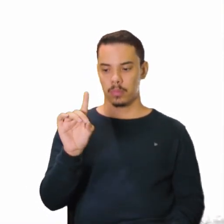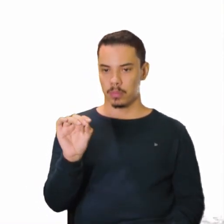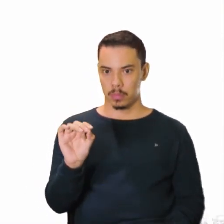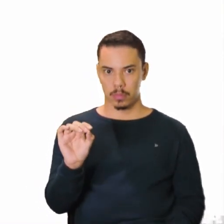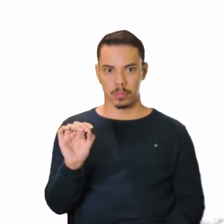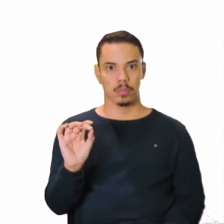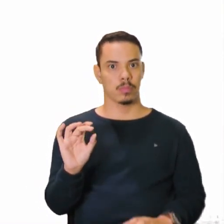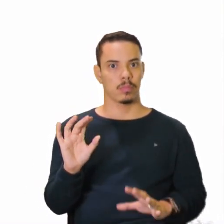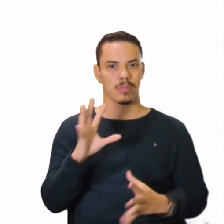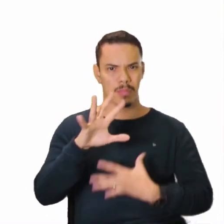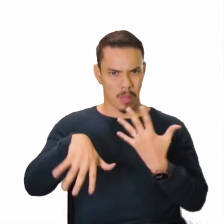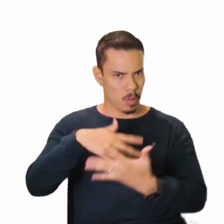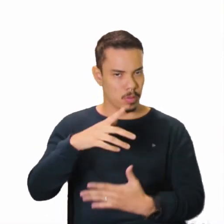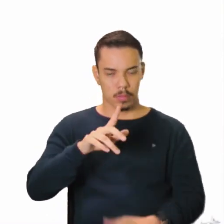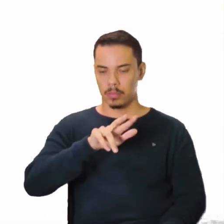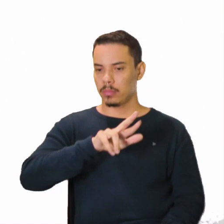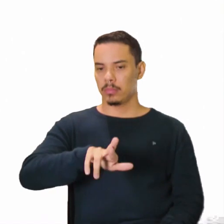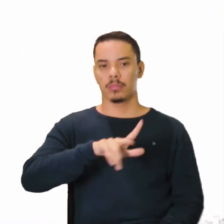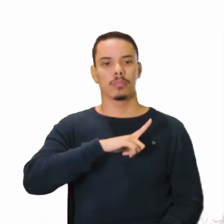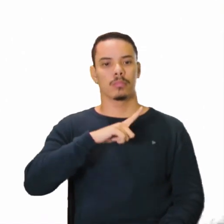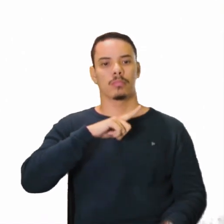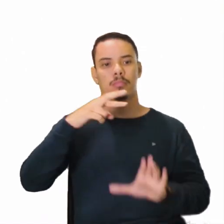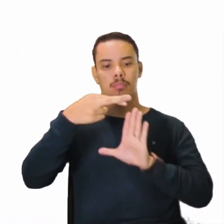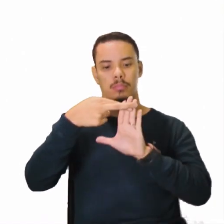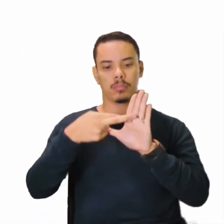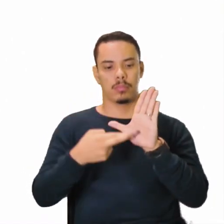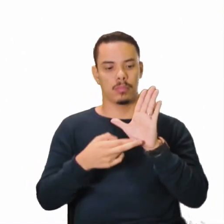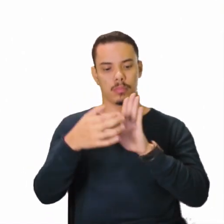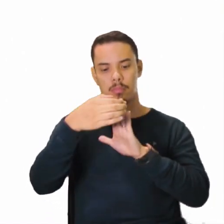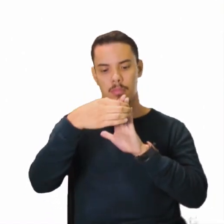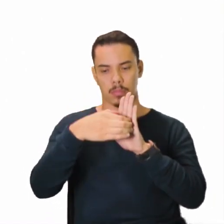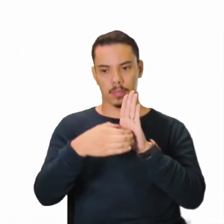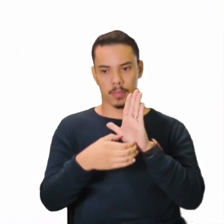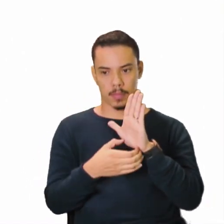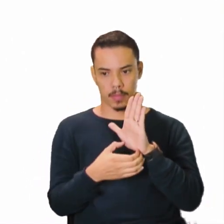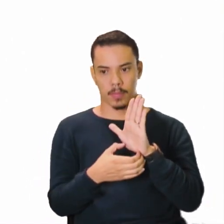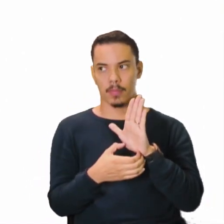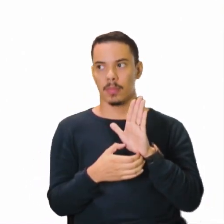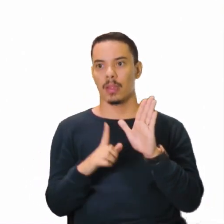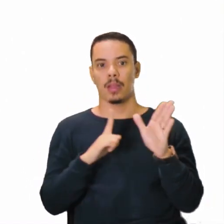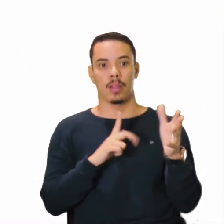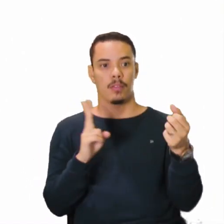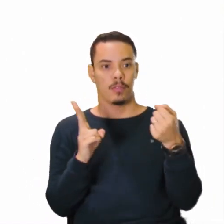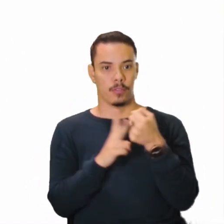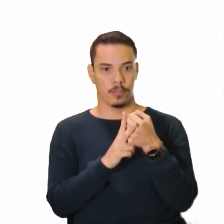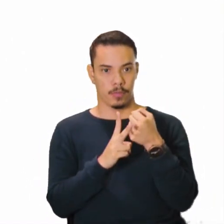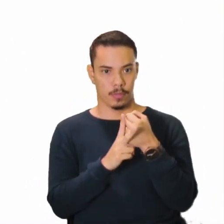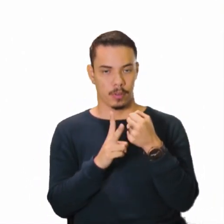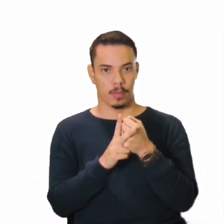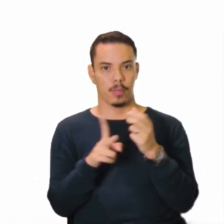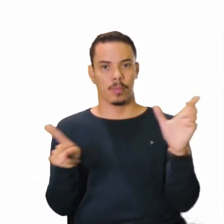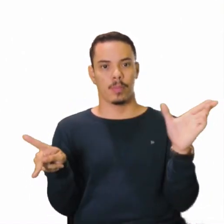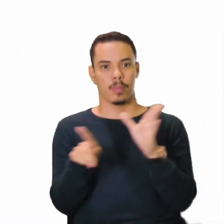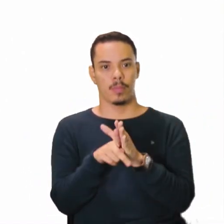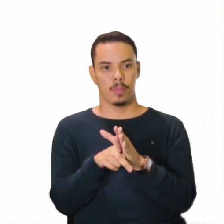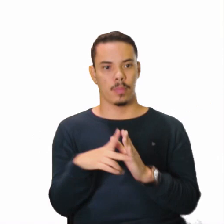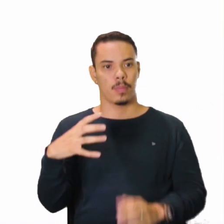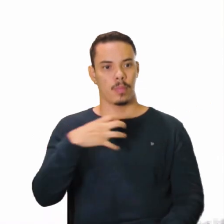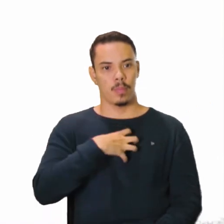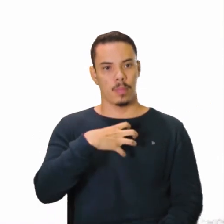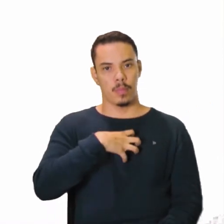tudo assim bagunçado não, gente. Tem toda a sua classificação. Então, nós temos verbos que pertencem ao